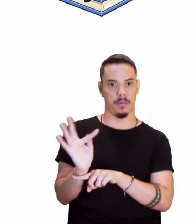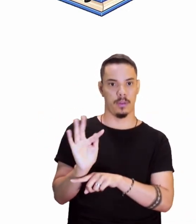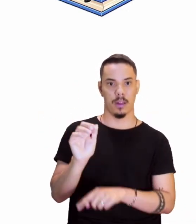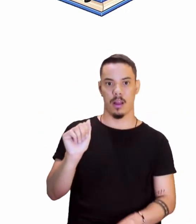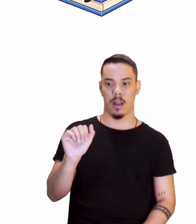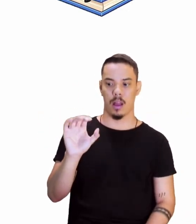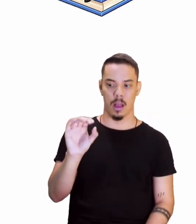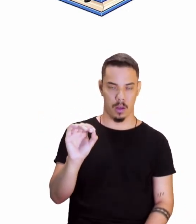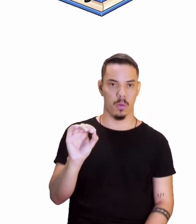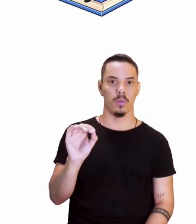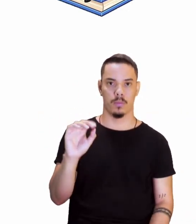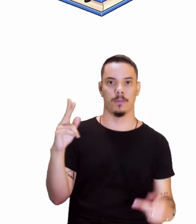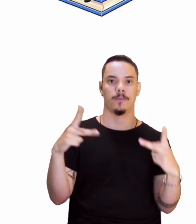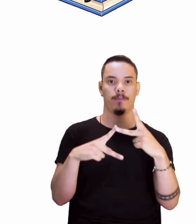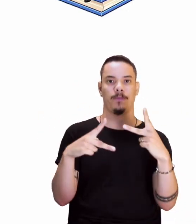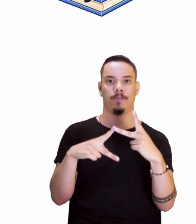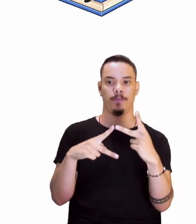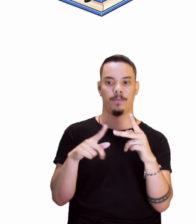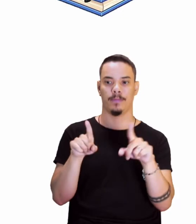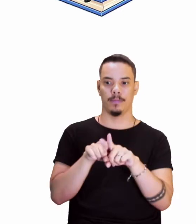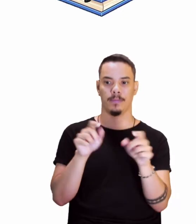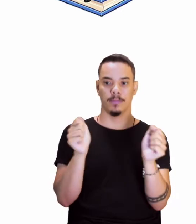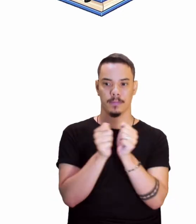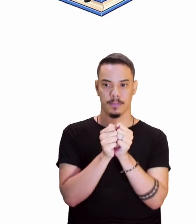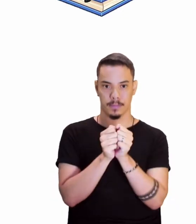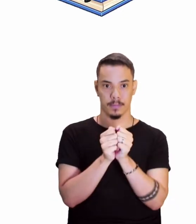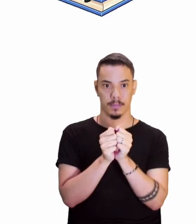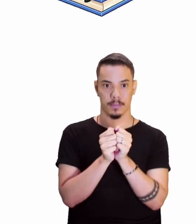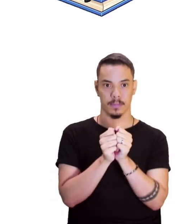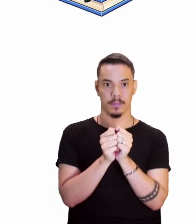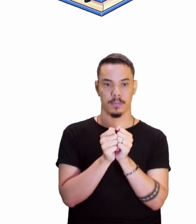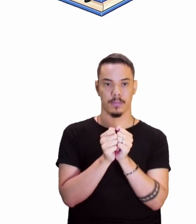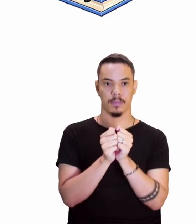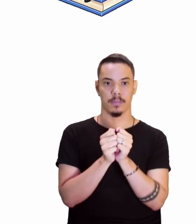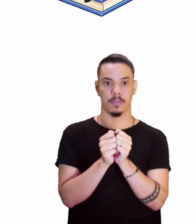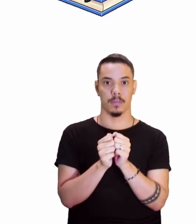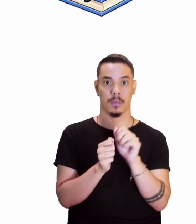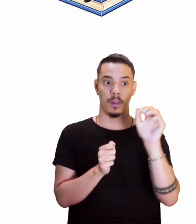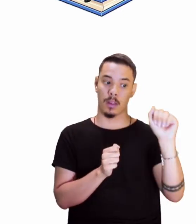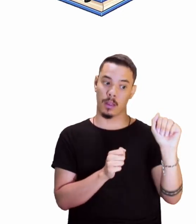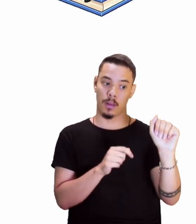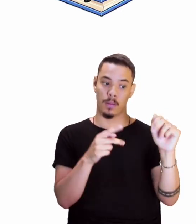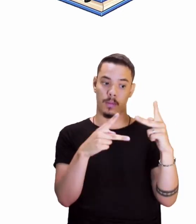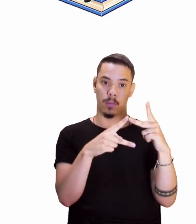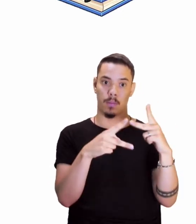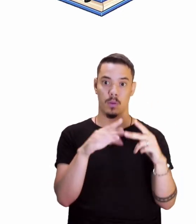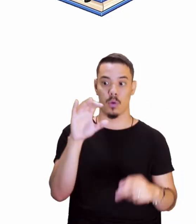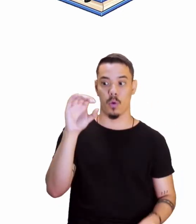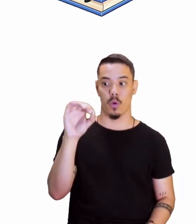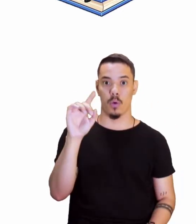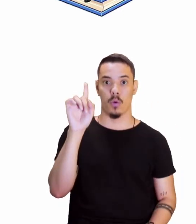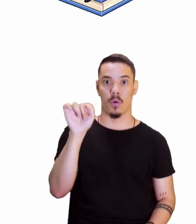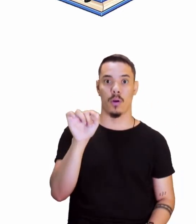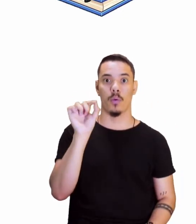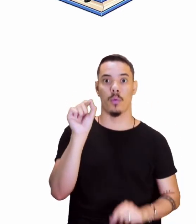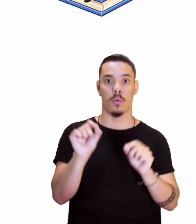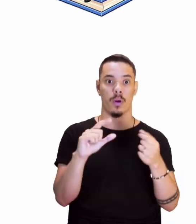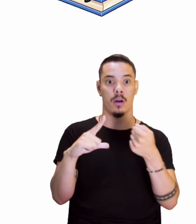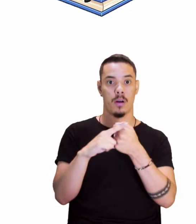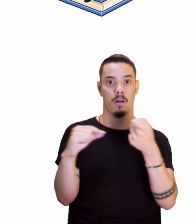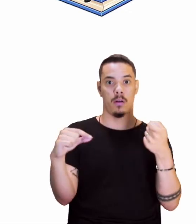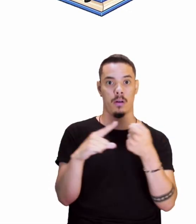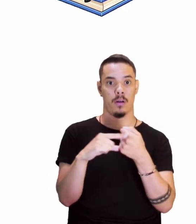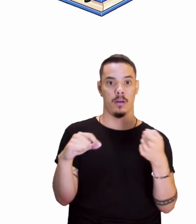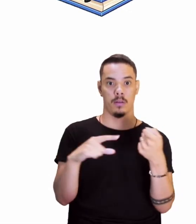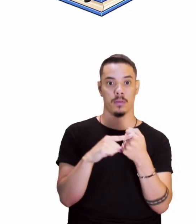tenho preposição a, tá? E o artigo definido masculino. Por quê? Eu